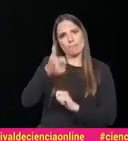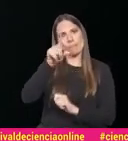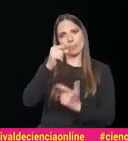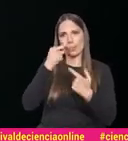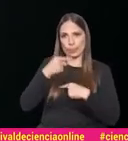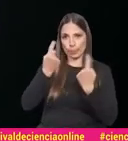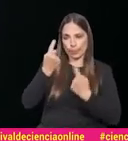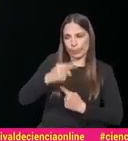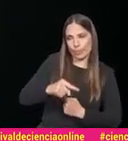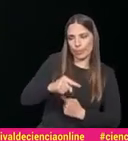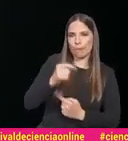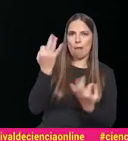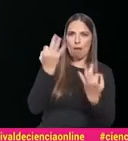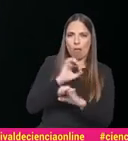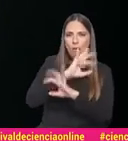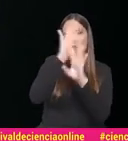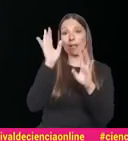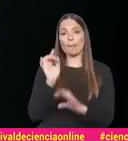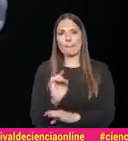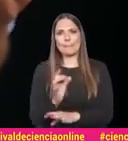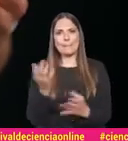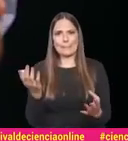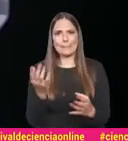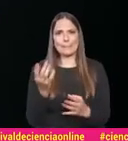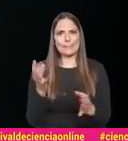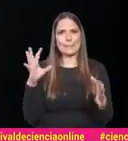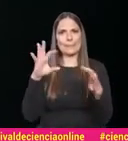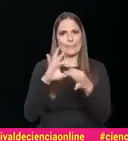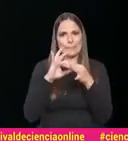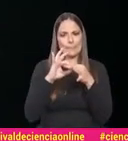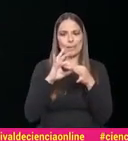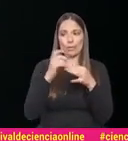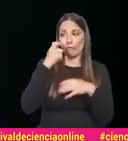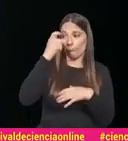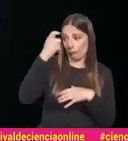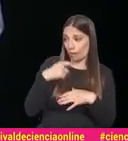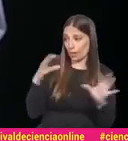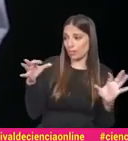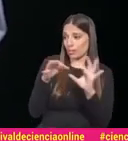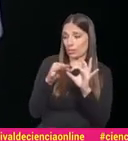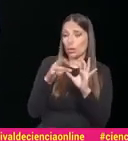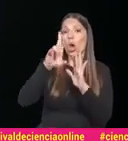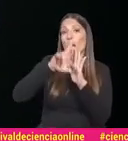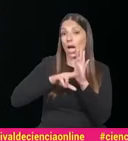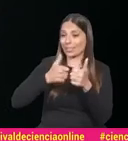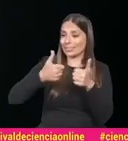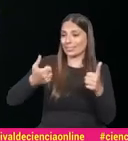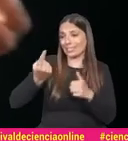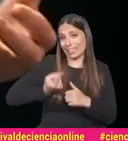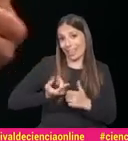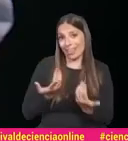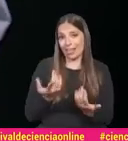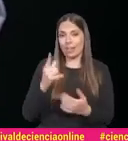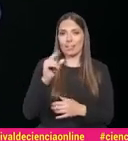mostrar que temos que ter, obviamente, o relacionamento físico, mantendo as regras de distanciamento